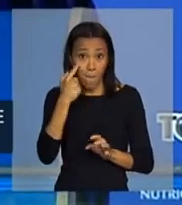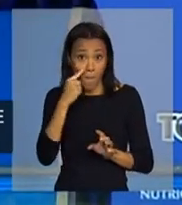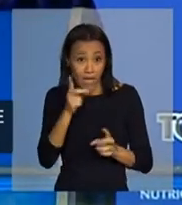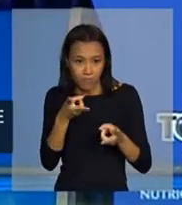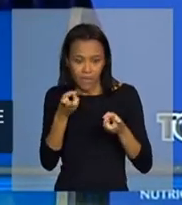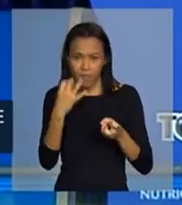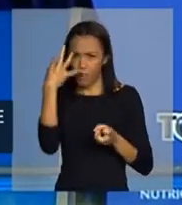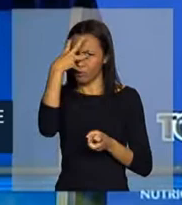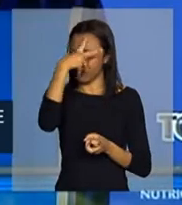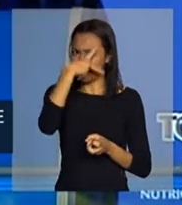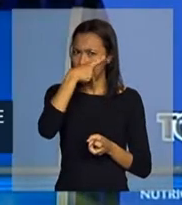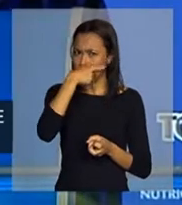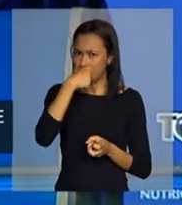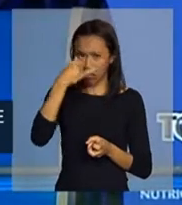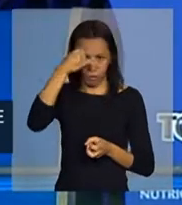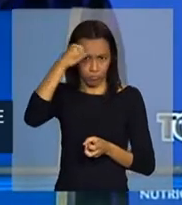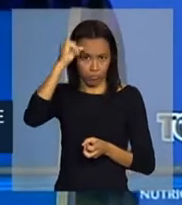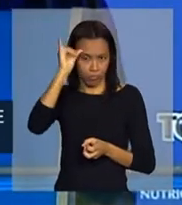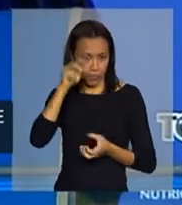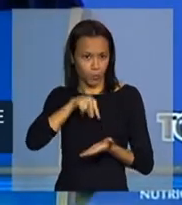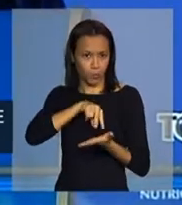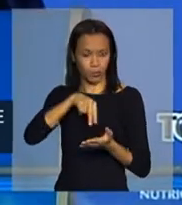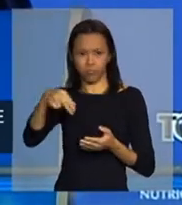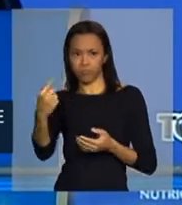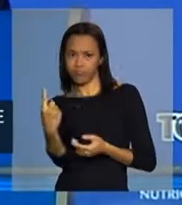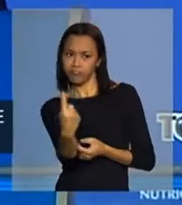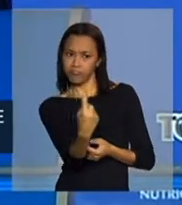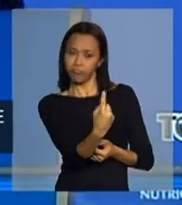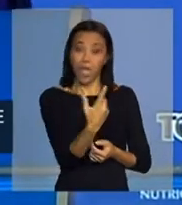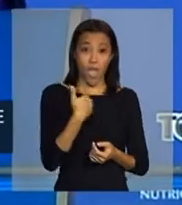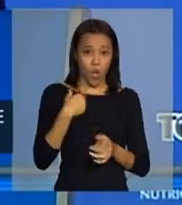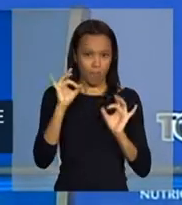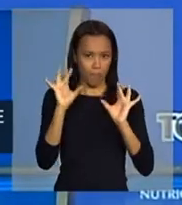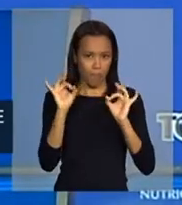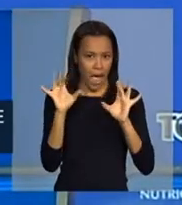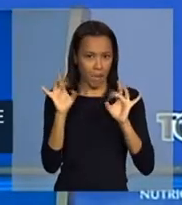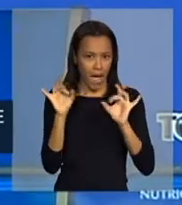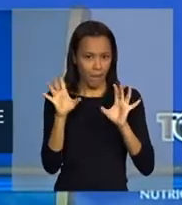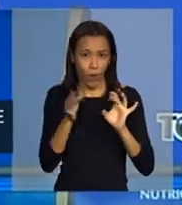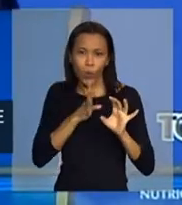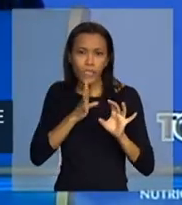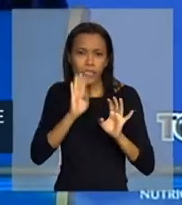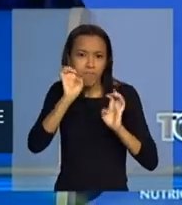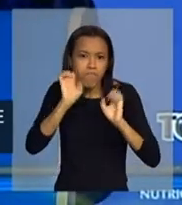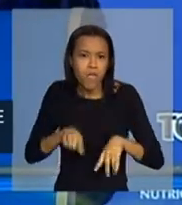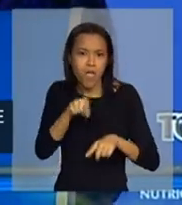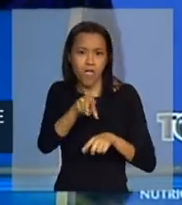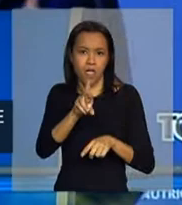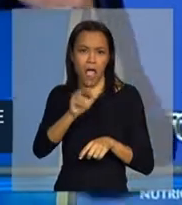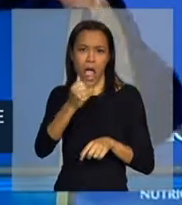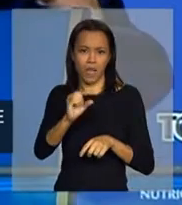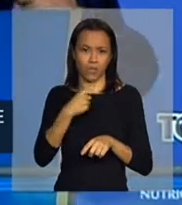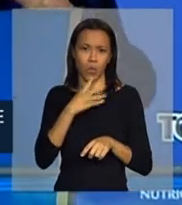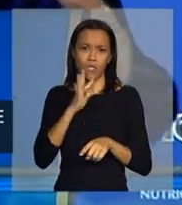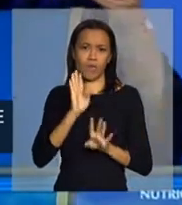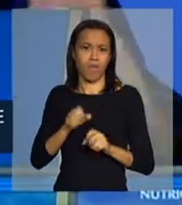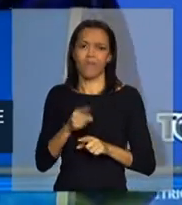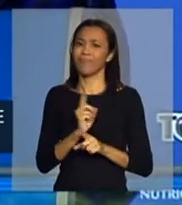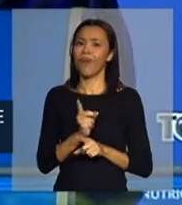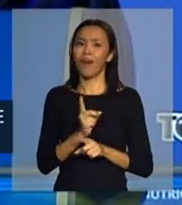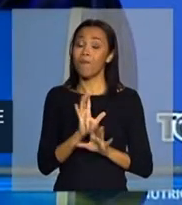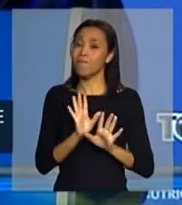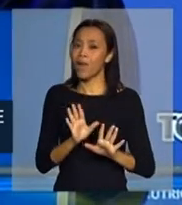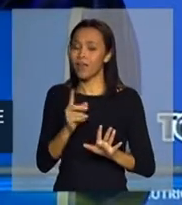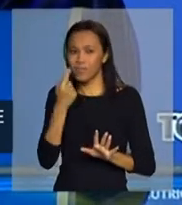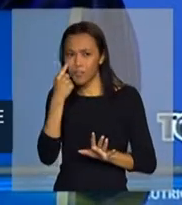beleza quando a veem, que é o meu caso. Eu não sou uma especialista em zebu, mas é, de fato,